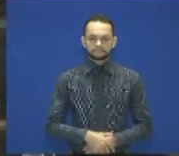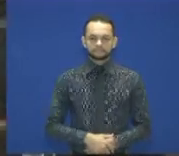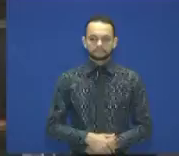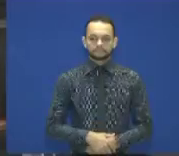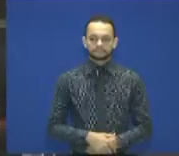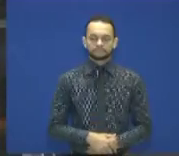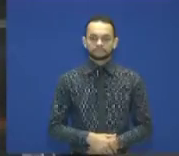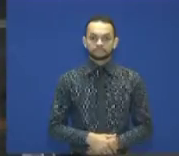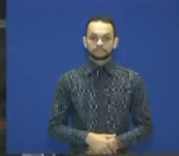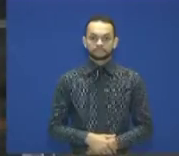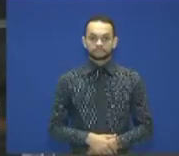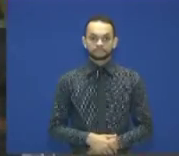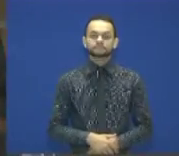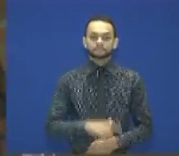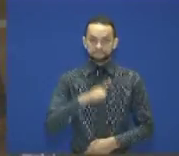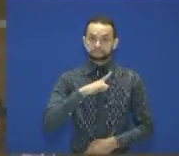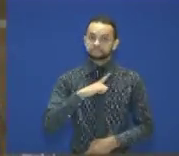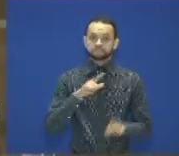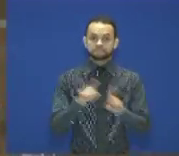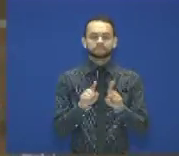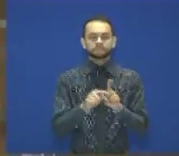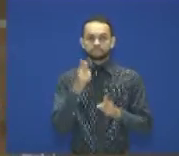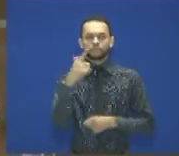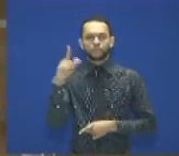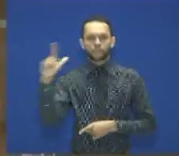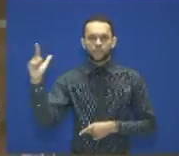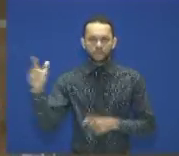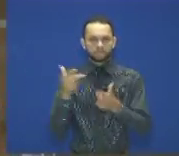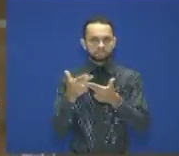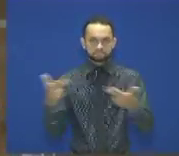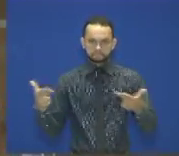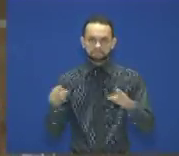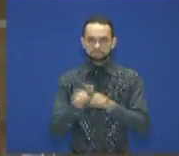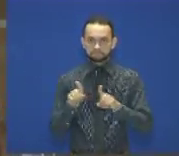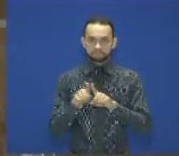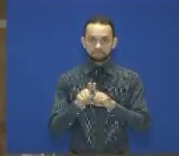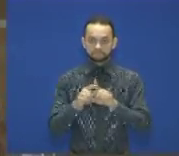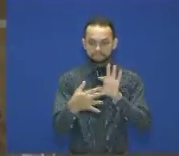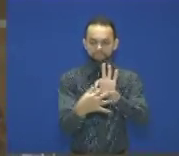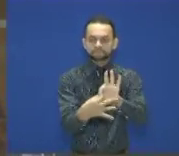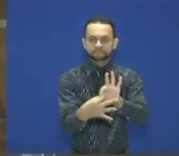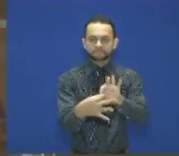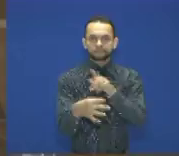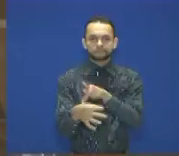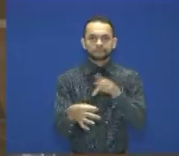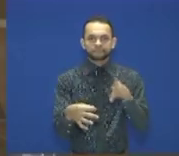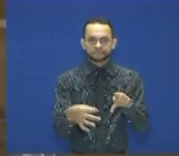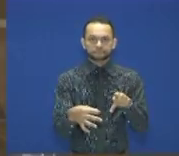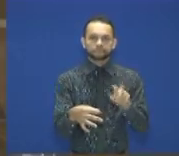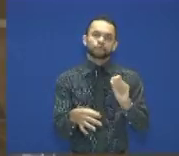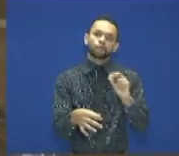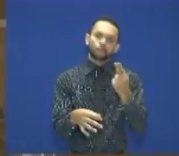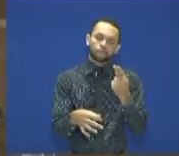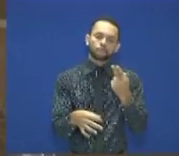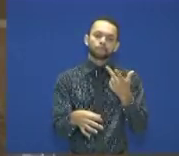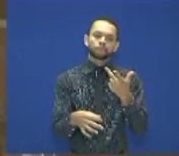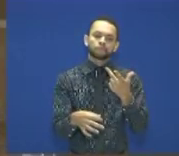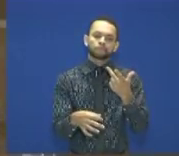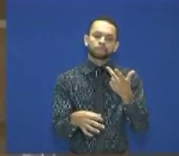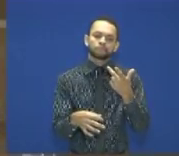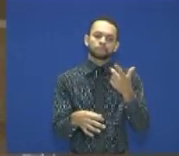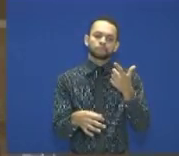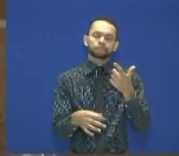que, entre outras coisas, inclui a figura do professor ou do personagem Notório